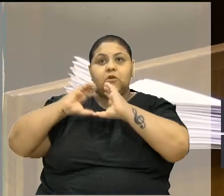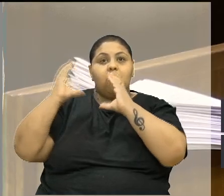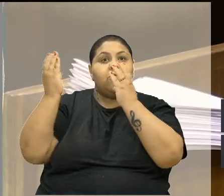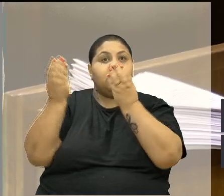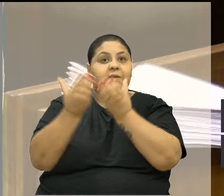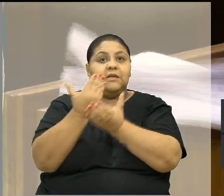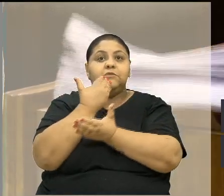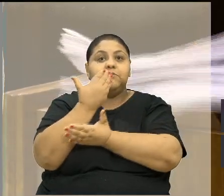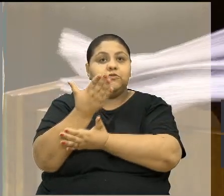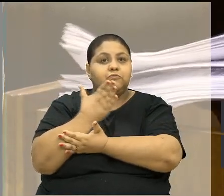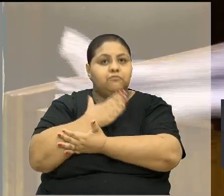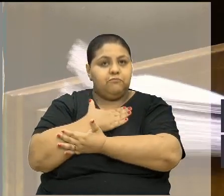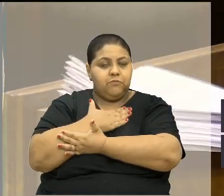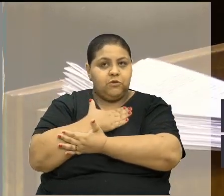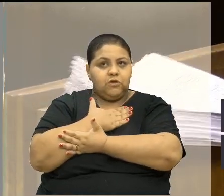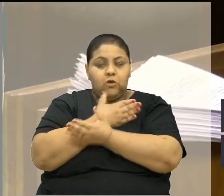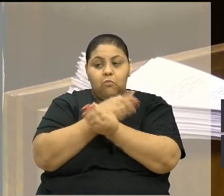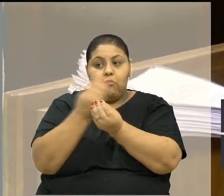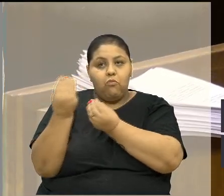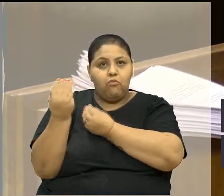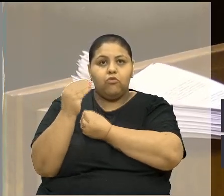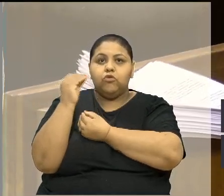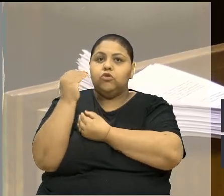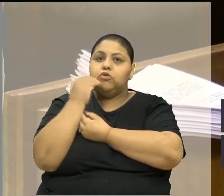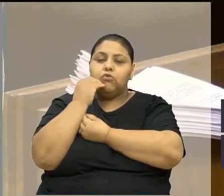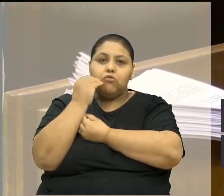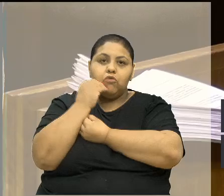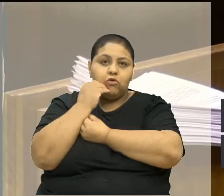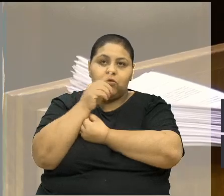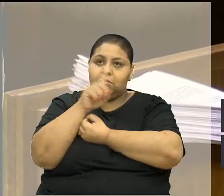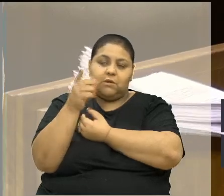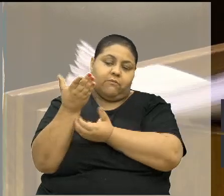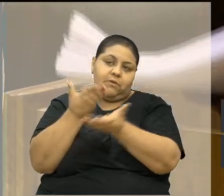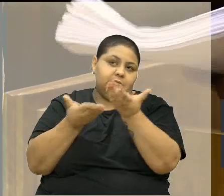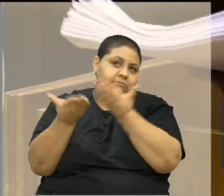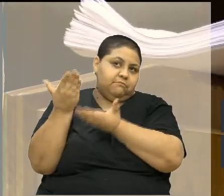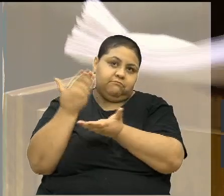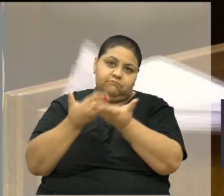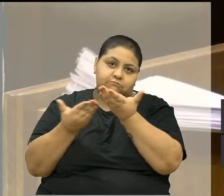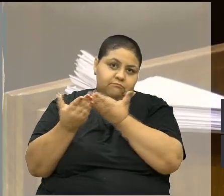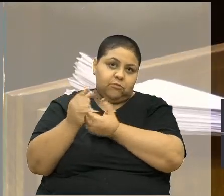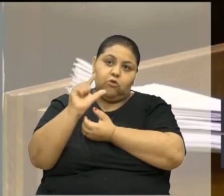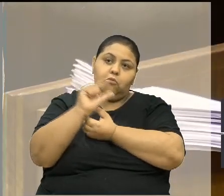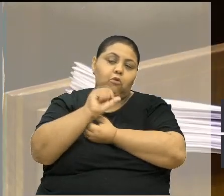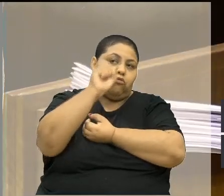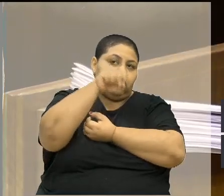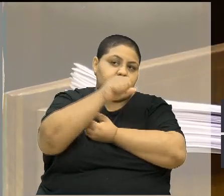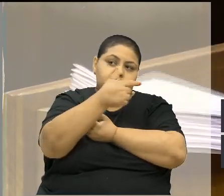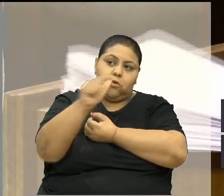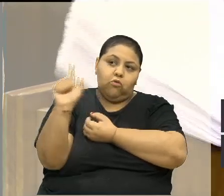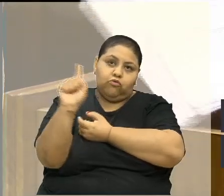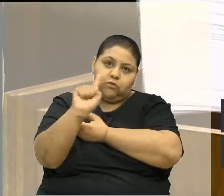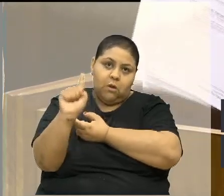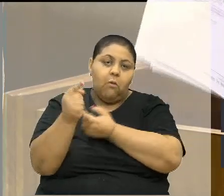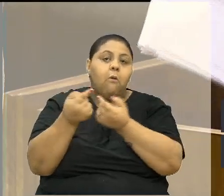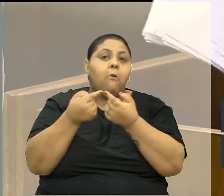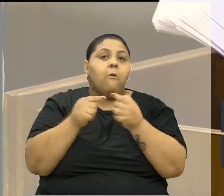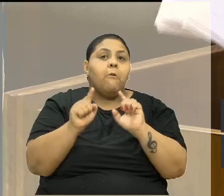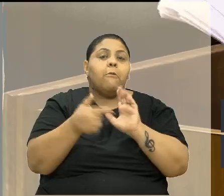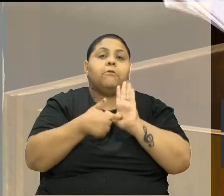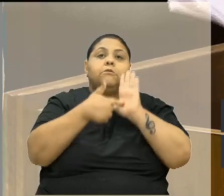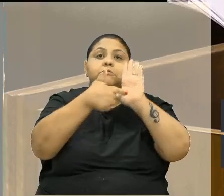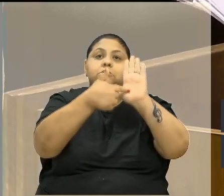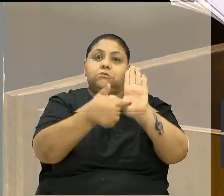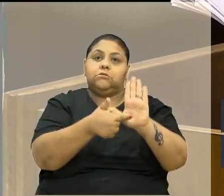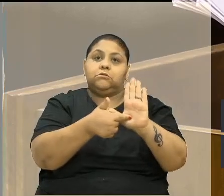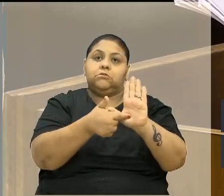procurou. Muitas delas aqui, obviamente, não foram atendidas, uma parte já foram atendidas, mas isso aqui eu quero mostrar,